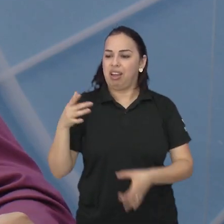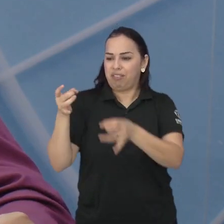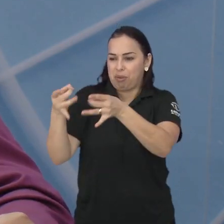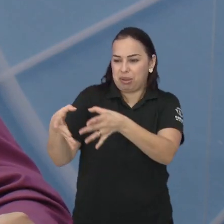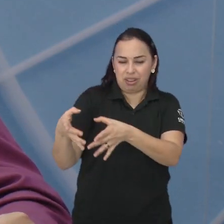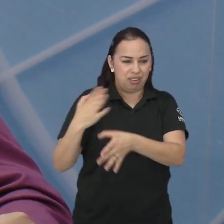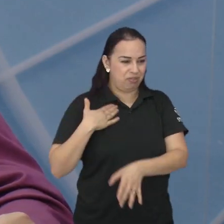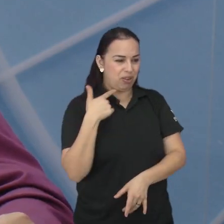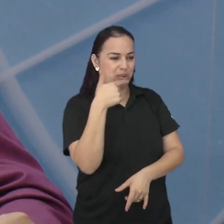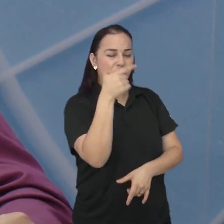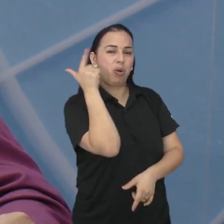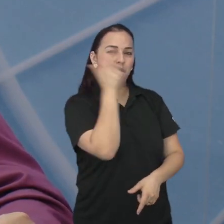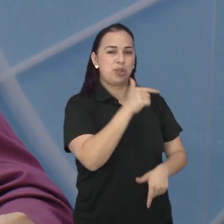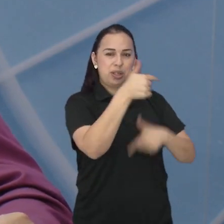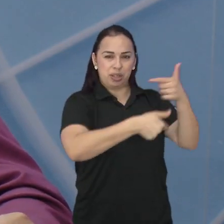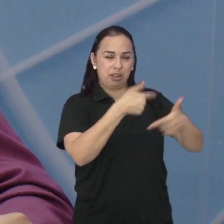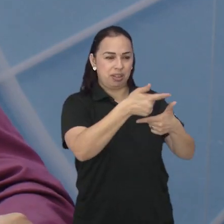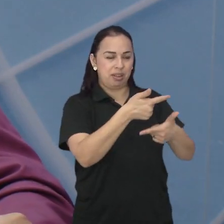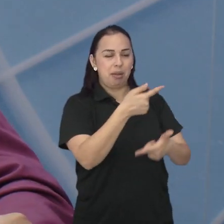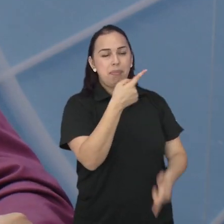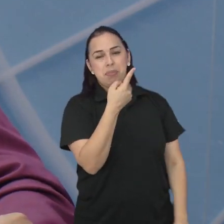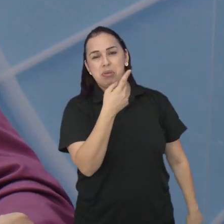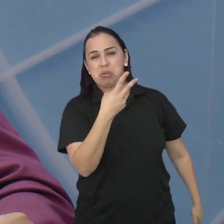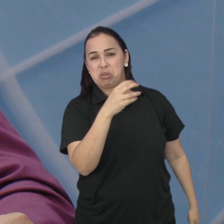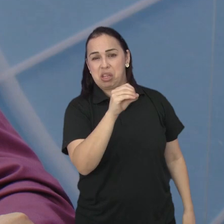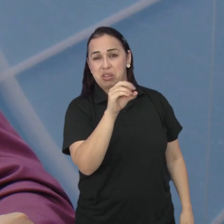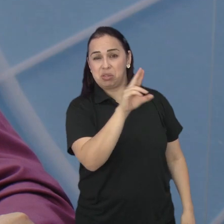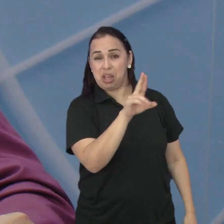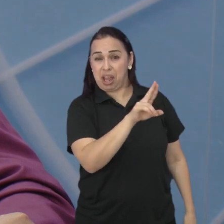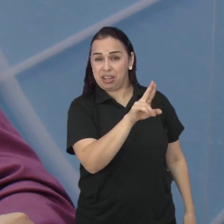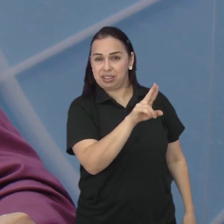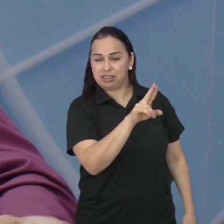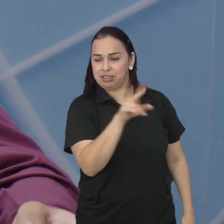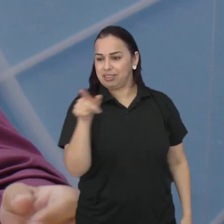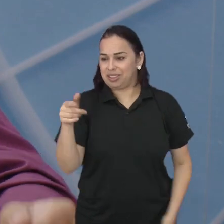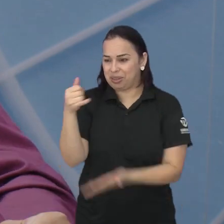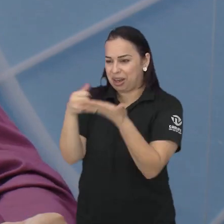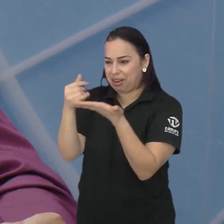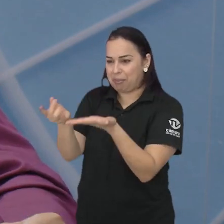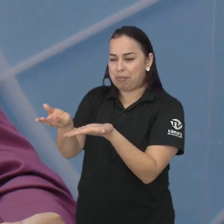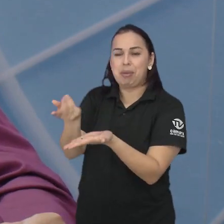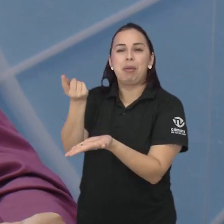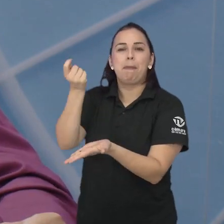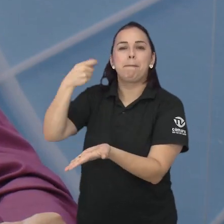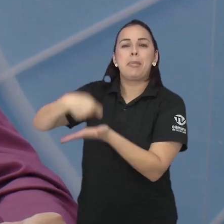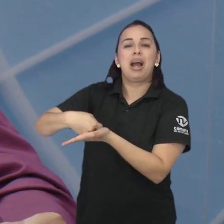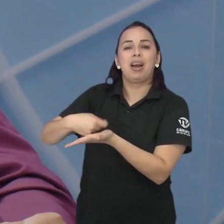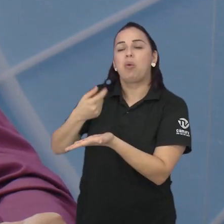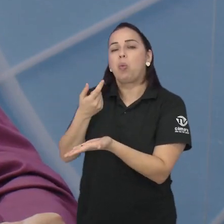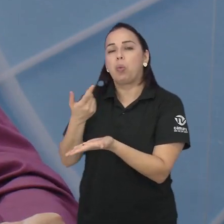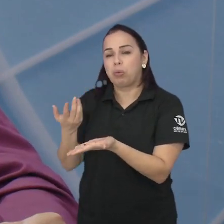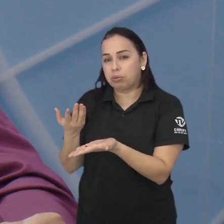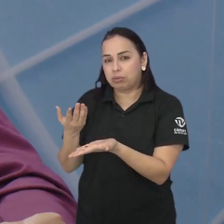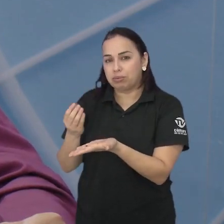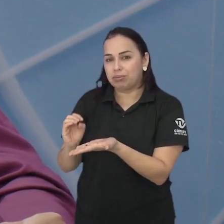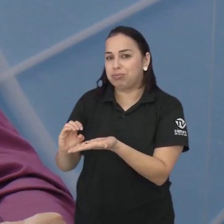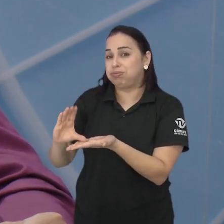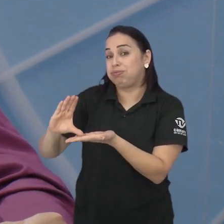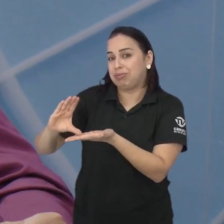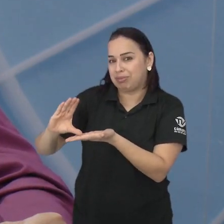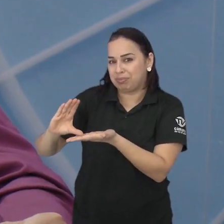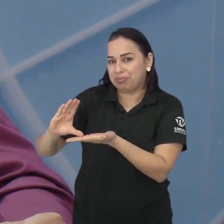um trabalho. Legal, o trabalho eu vou ganhar 1.200, 1.300. Quanto que o tráfico paga? Como que fica